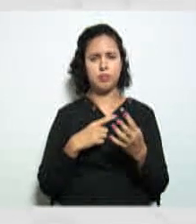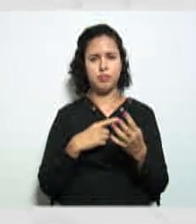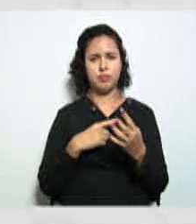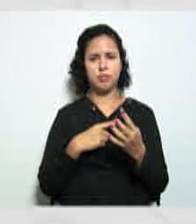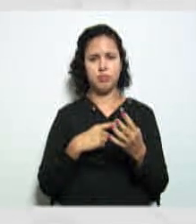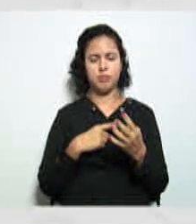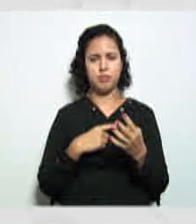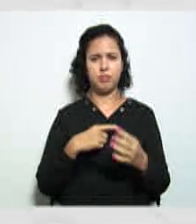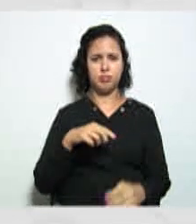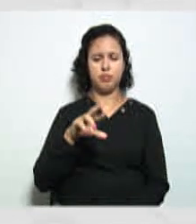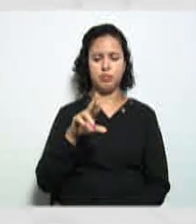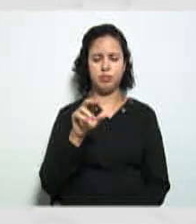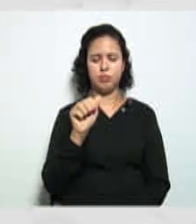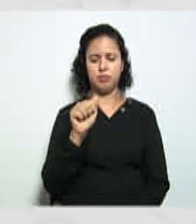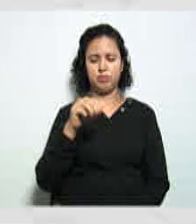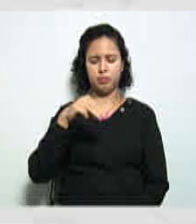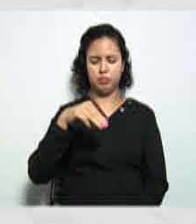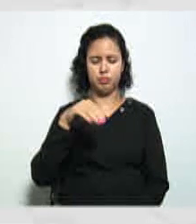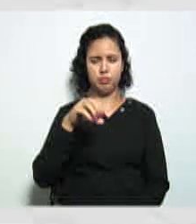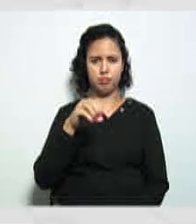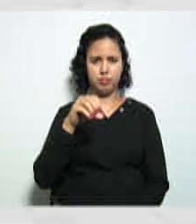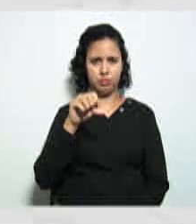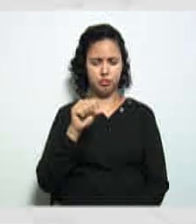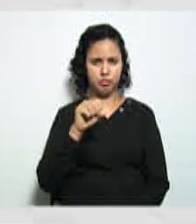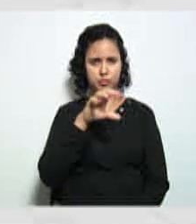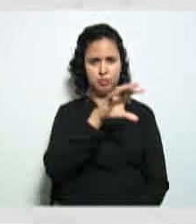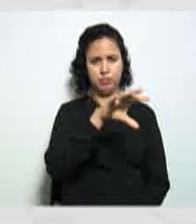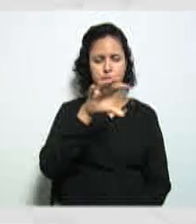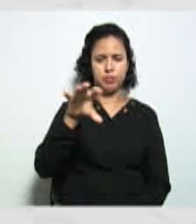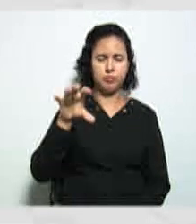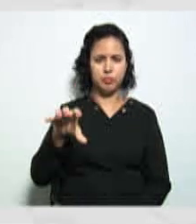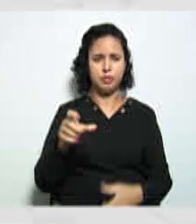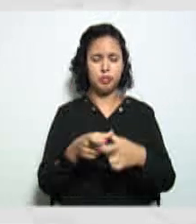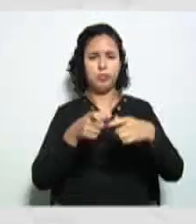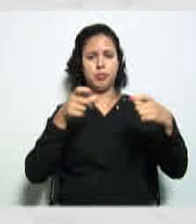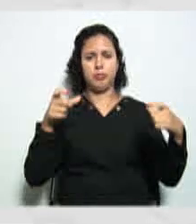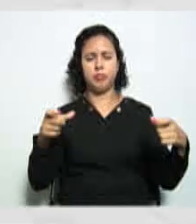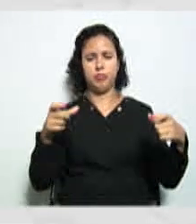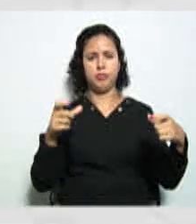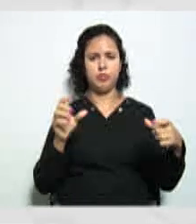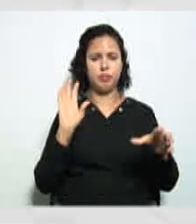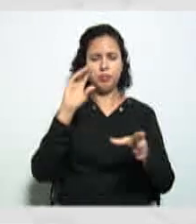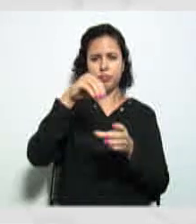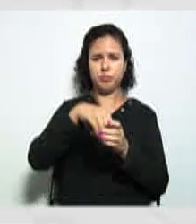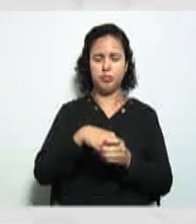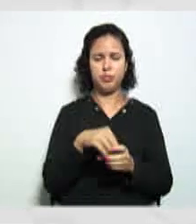o ramo de cooperativismo de maior atuação no